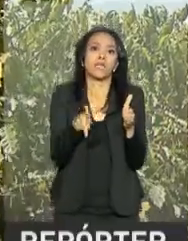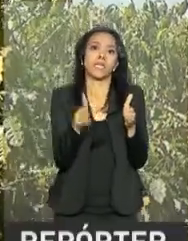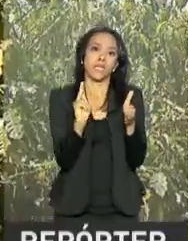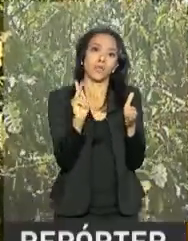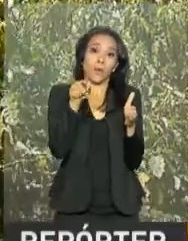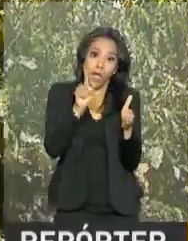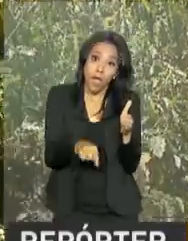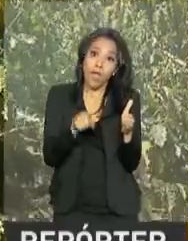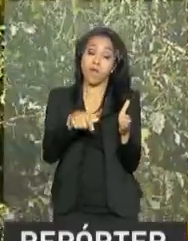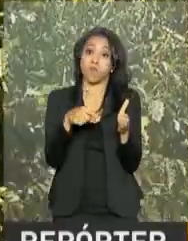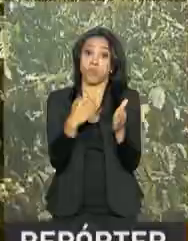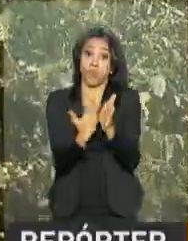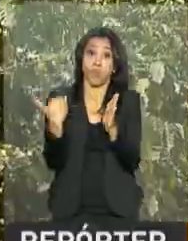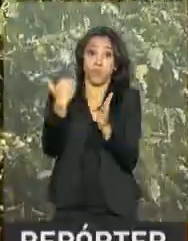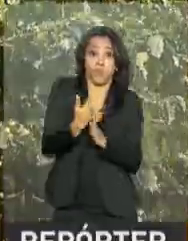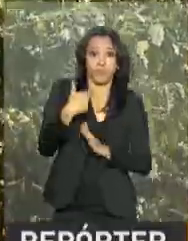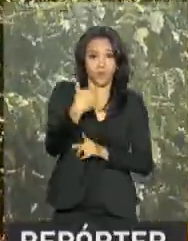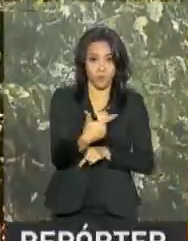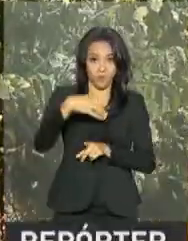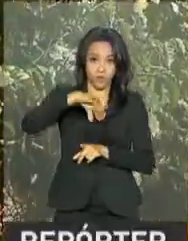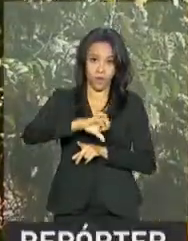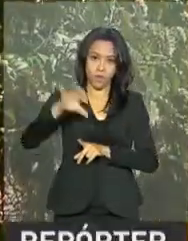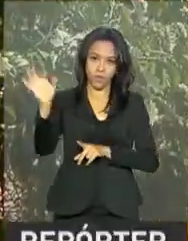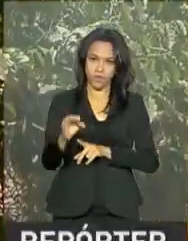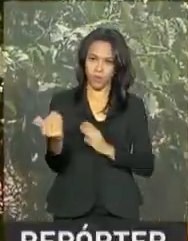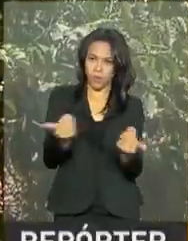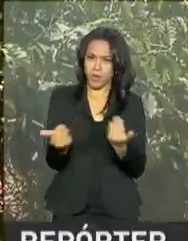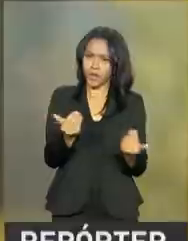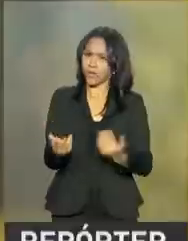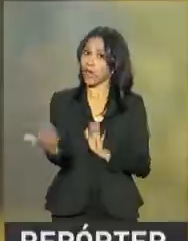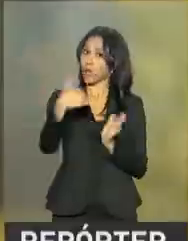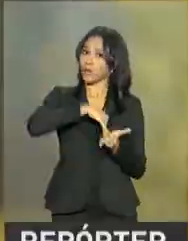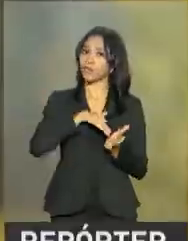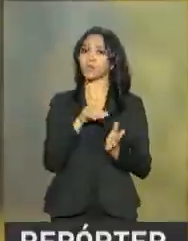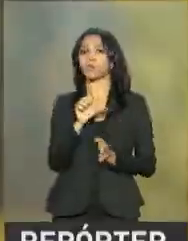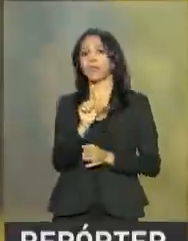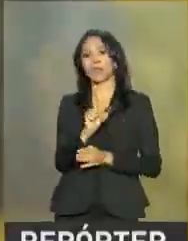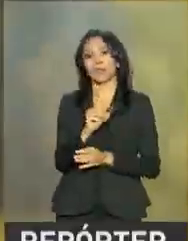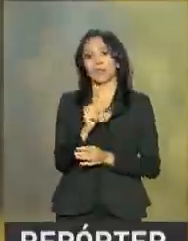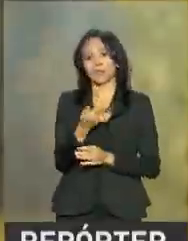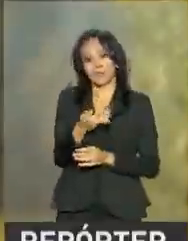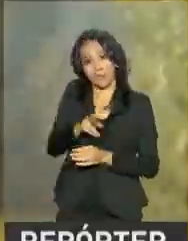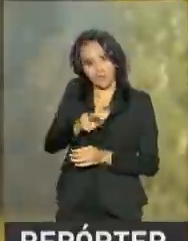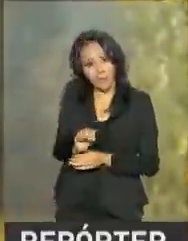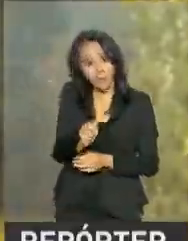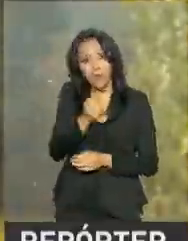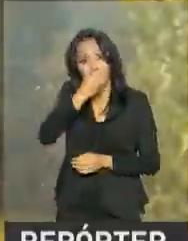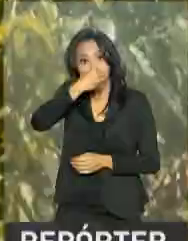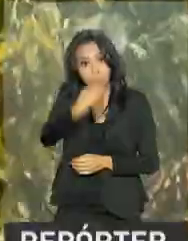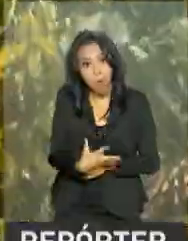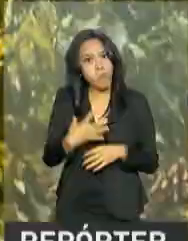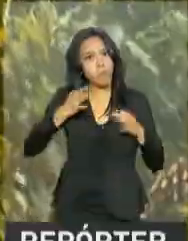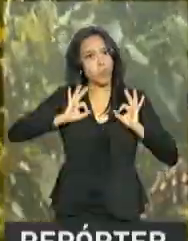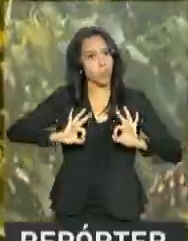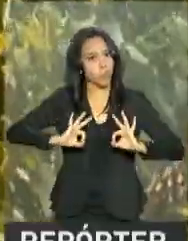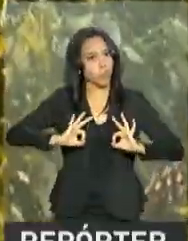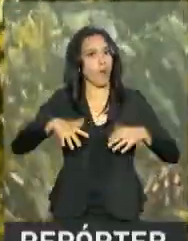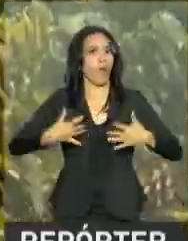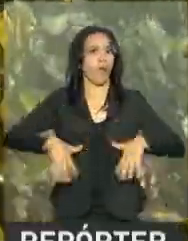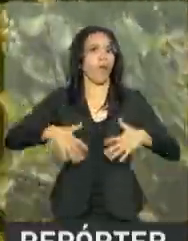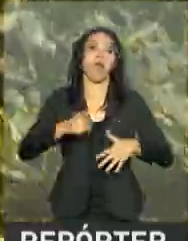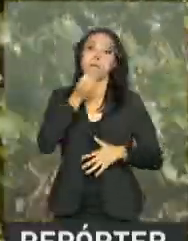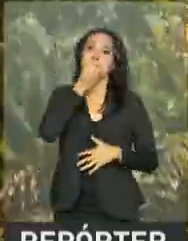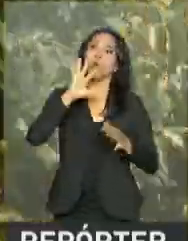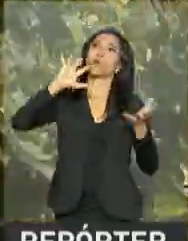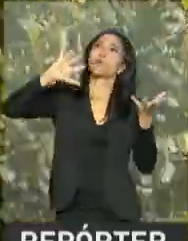de mais de 29% em relação à última safra de acordo com o estudo o bom resultado se deve em parte às boas